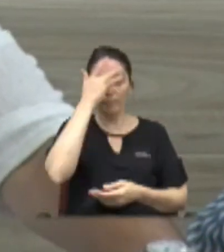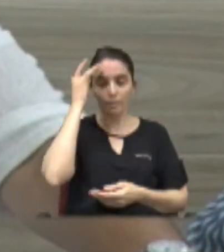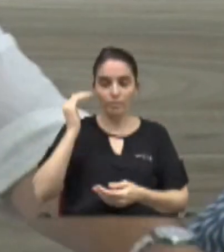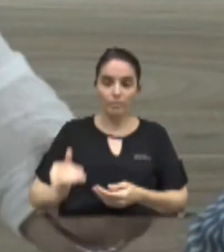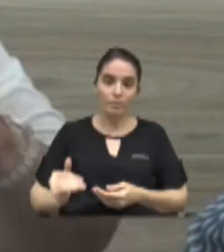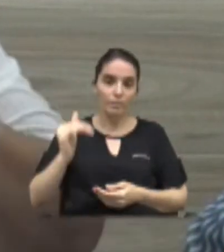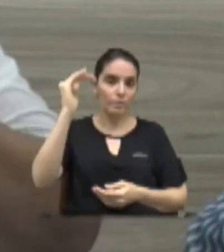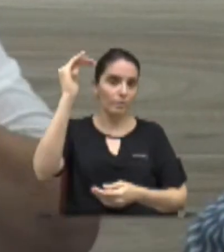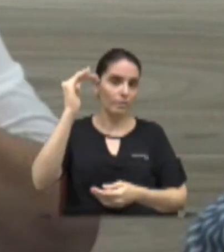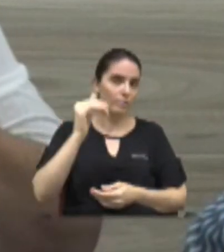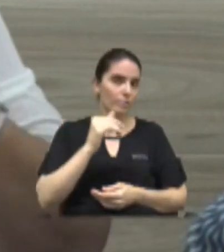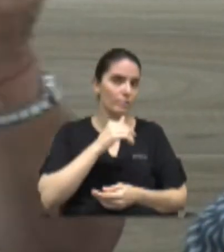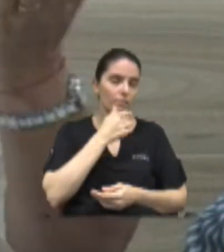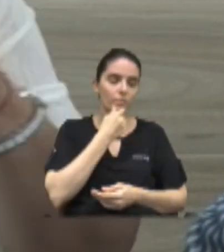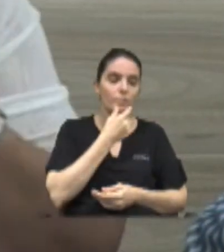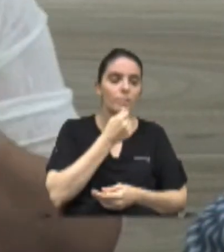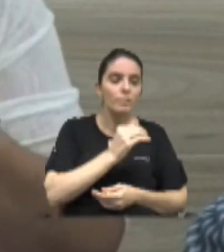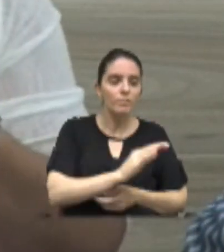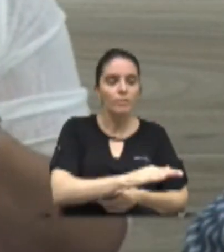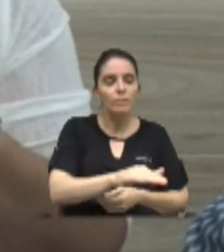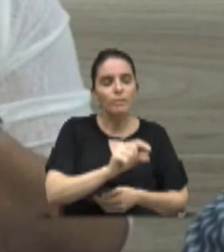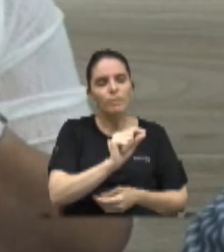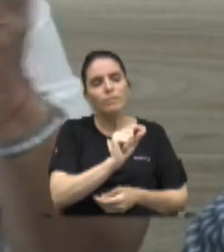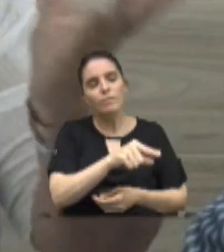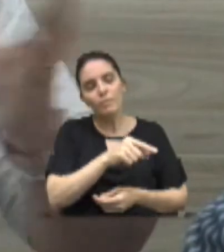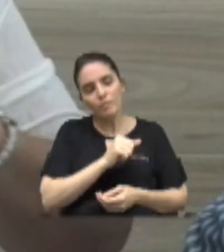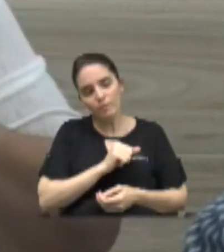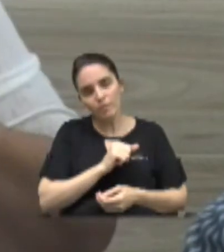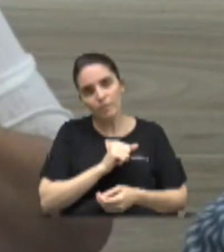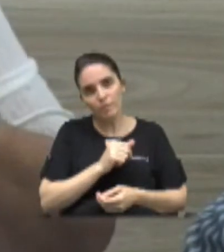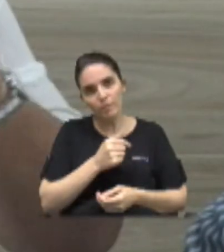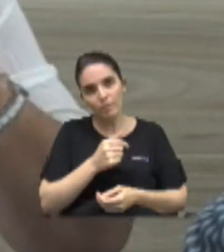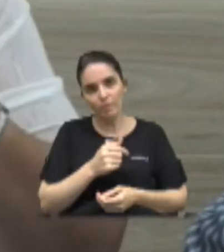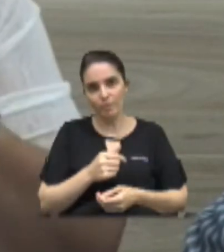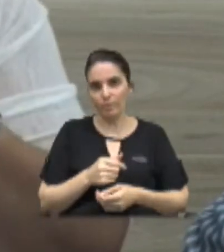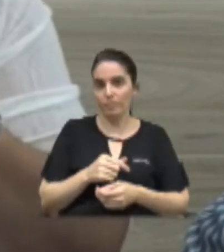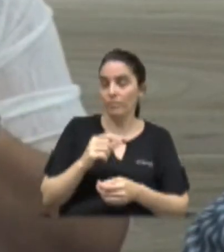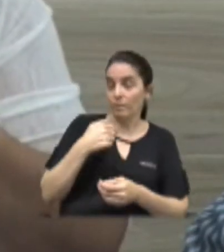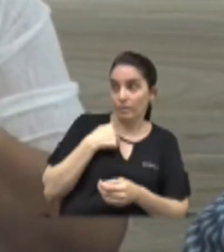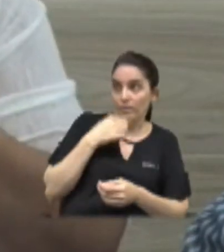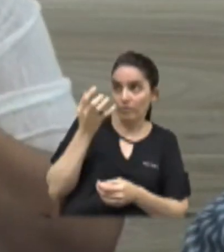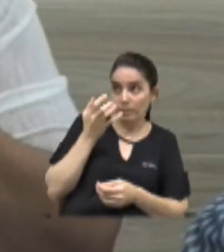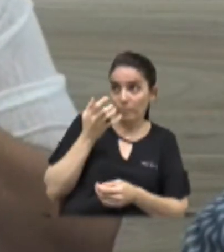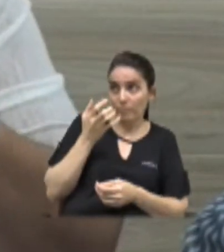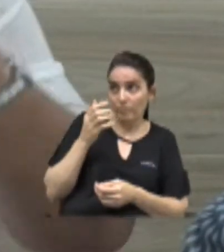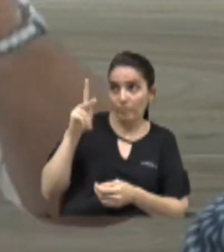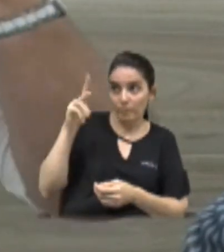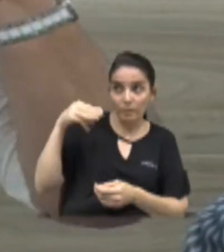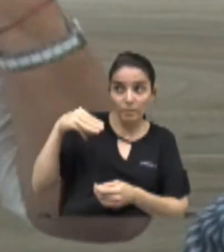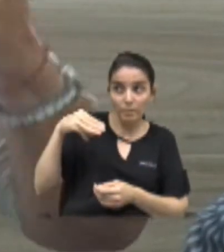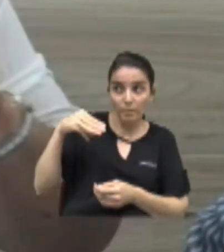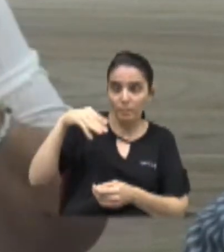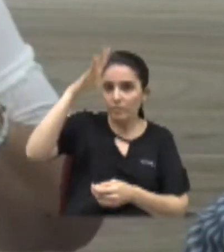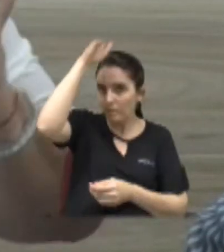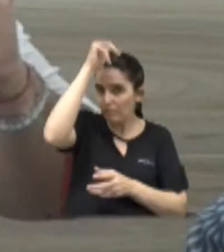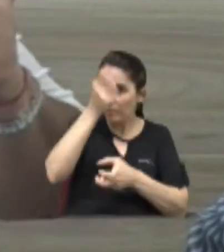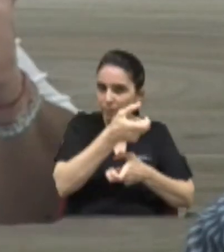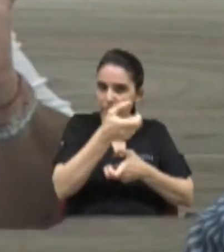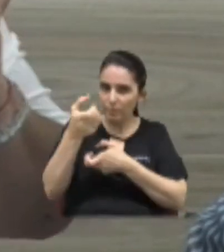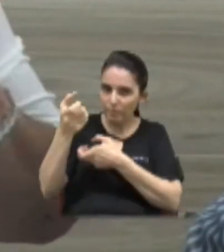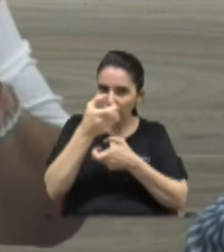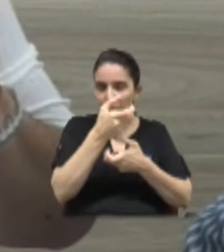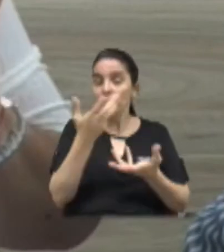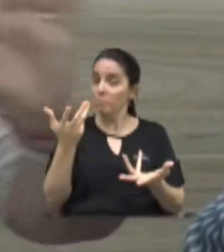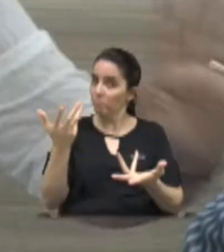ao menino o que ele queria ser, ele dizia, eu quero ser policial, quero ser bombeiro. Né? E hoje em dia a gente fica